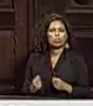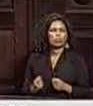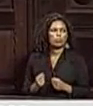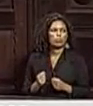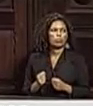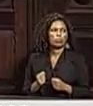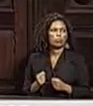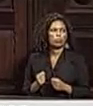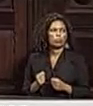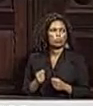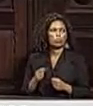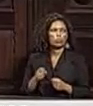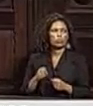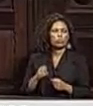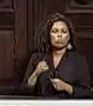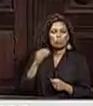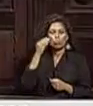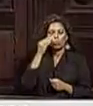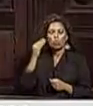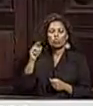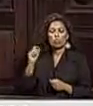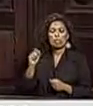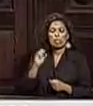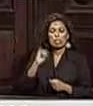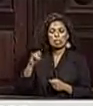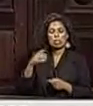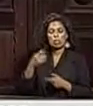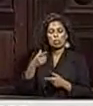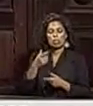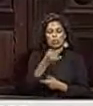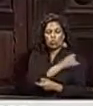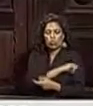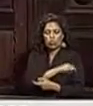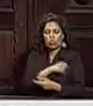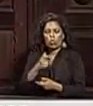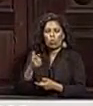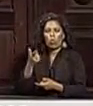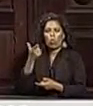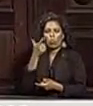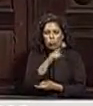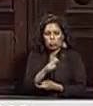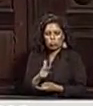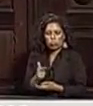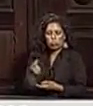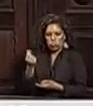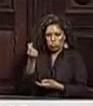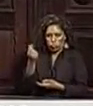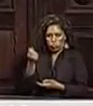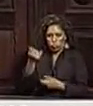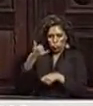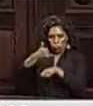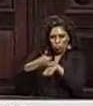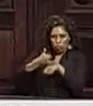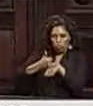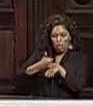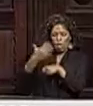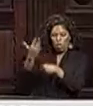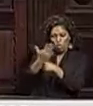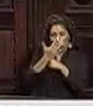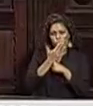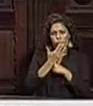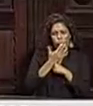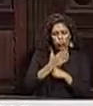Isso nos ajuda? Isso faz crescer a economia? Isso faz crescer a arrecadação estadual? Essa é a questão que a gente tem que se perguntar preliminarmente. Por